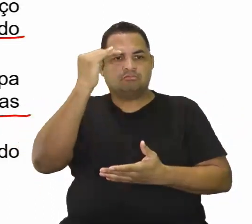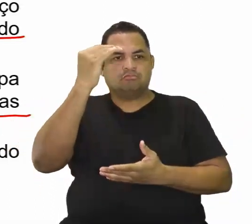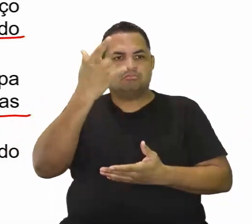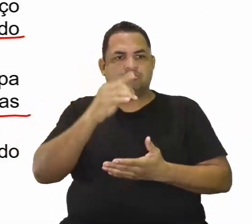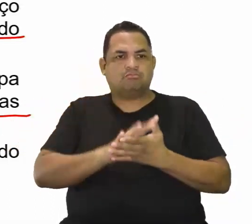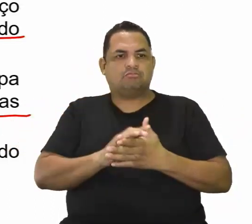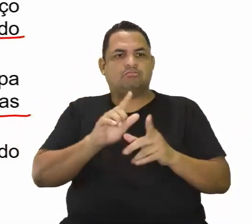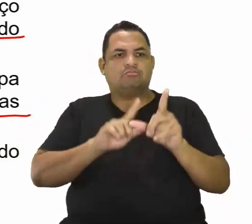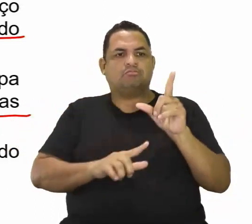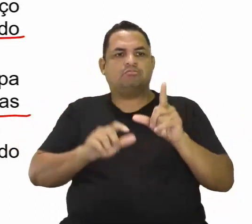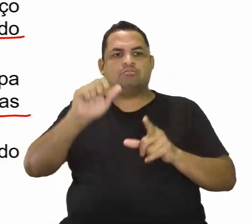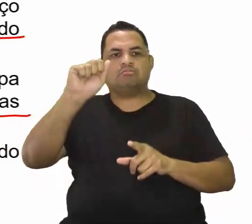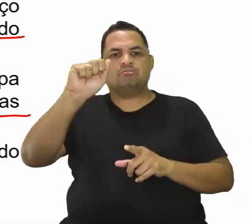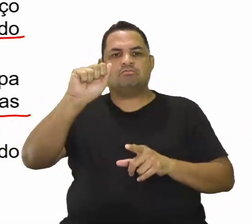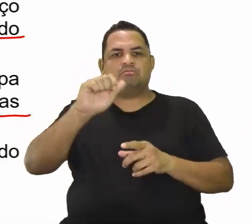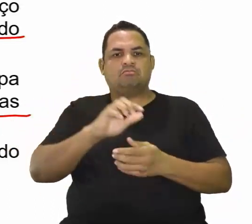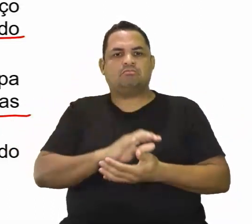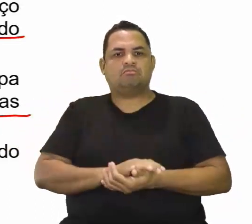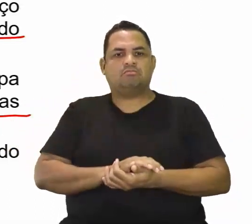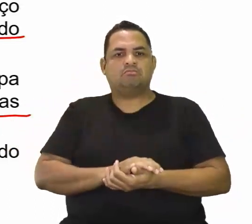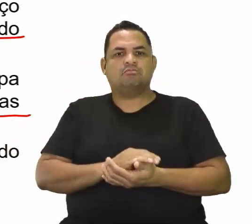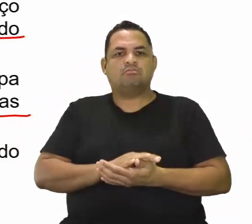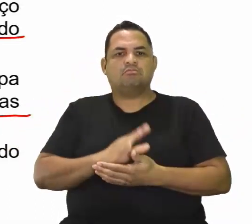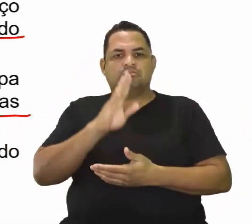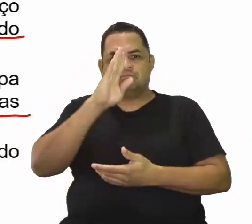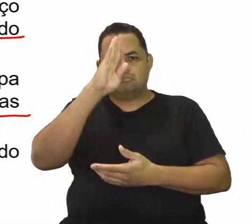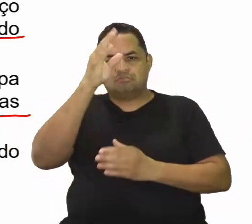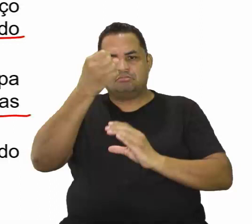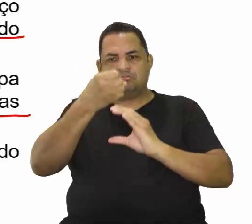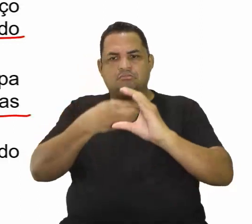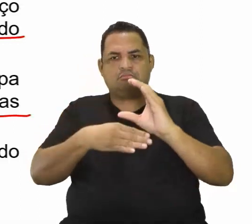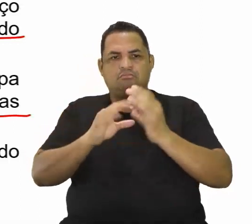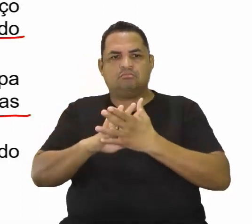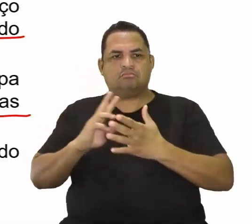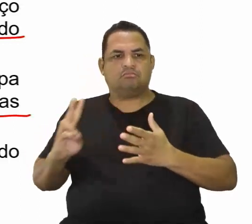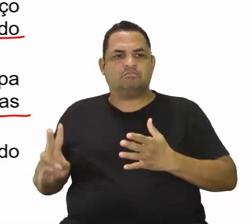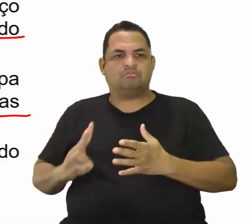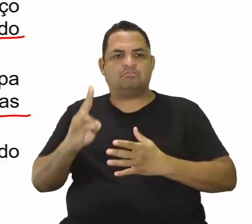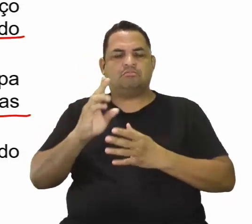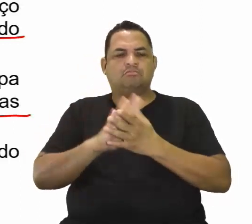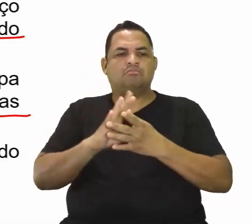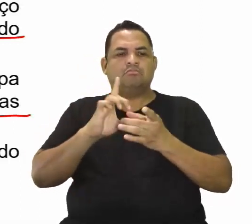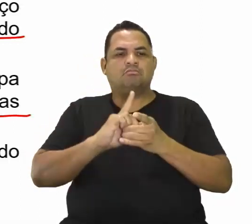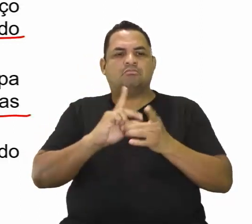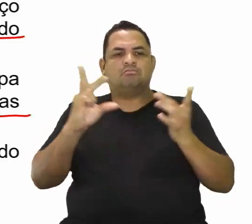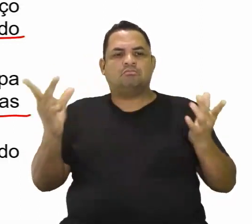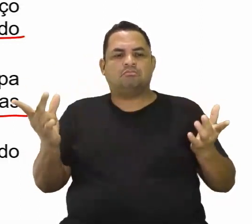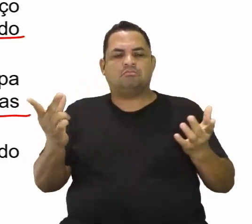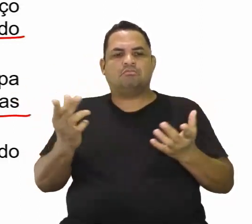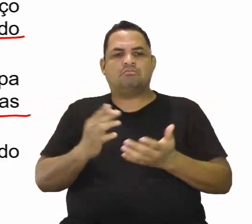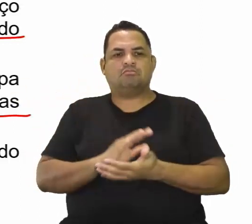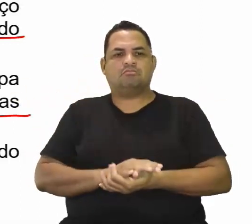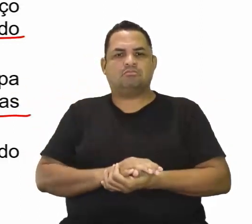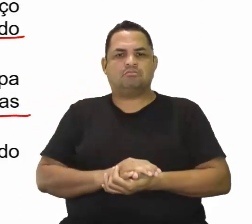que na letra A, olha aí, a principal característica é a valorização da